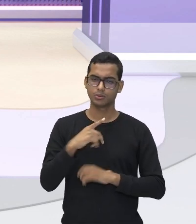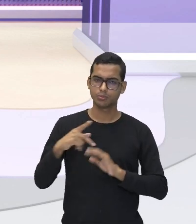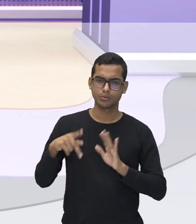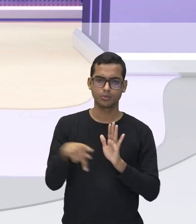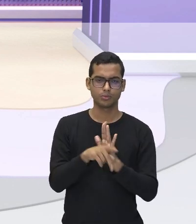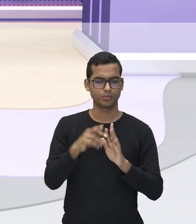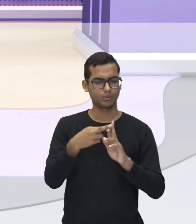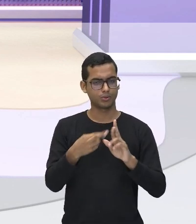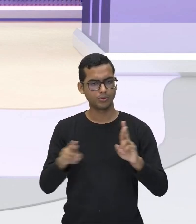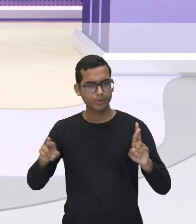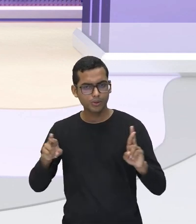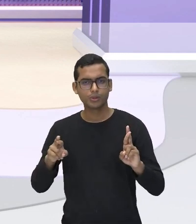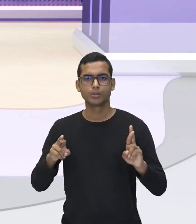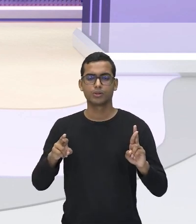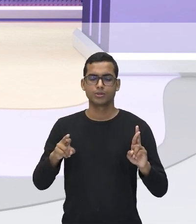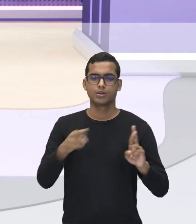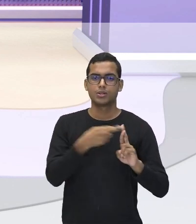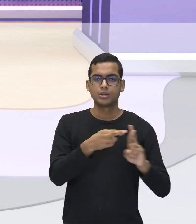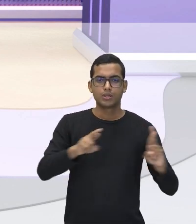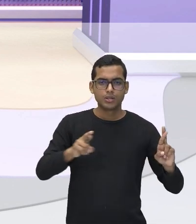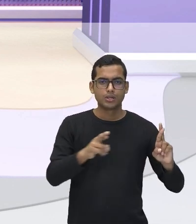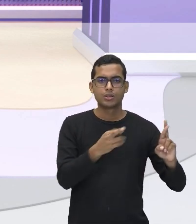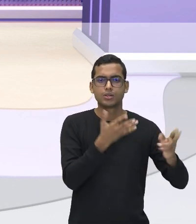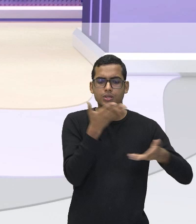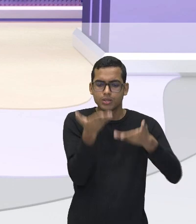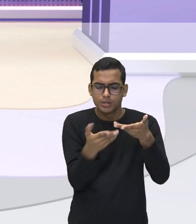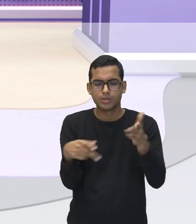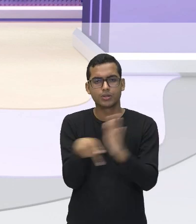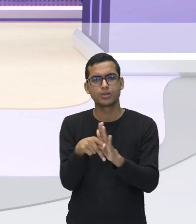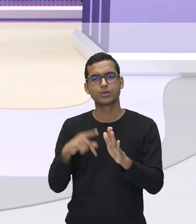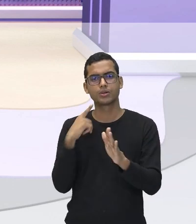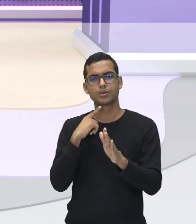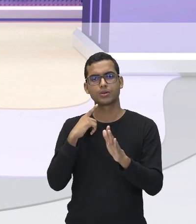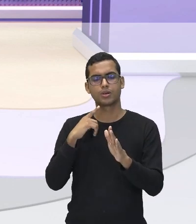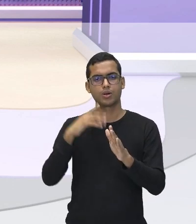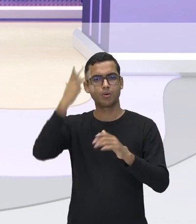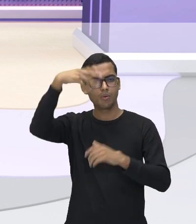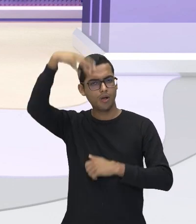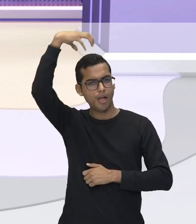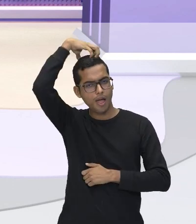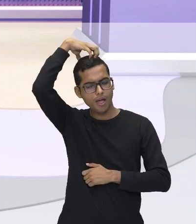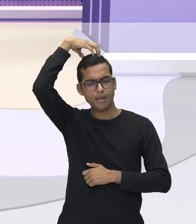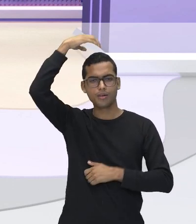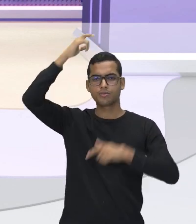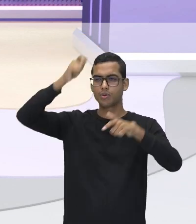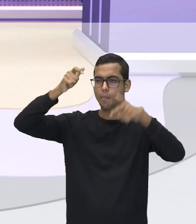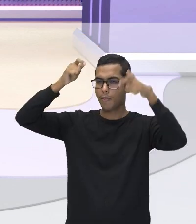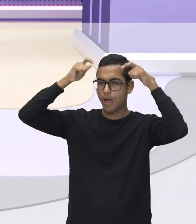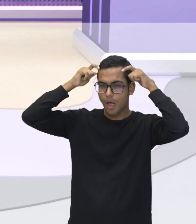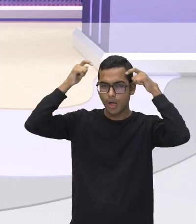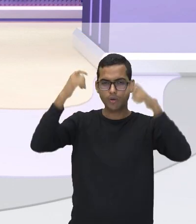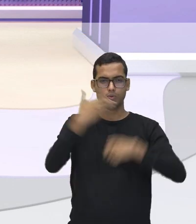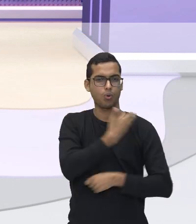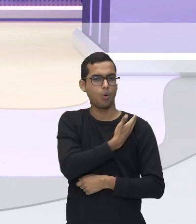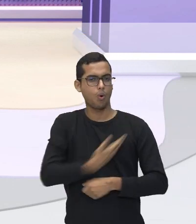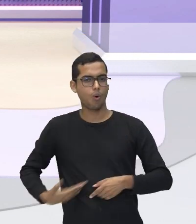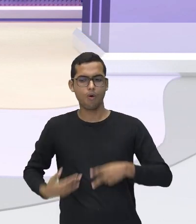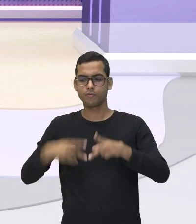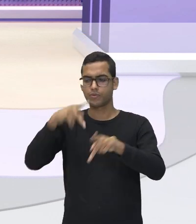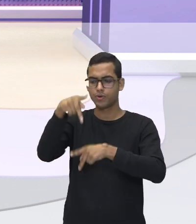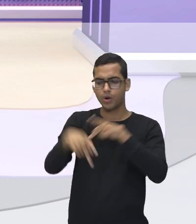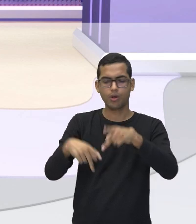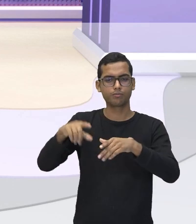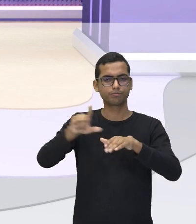serviço da civilização, a serviço do Estado, a serviço do rei, do imperador, a serviço das suas